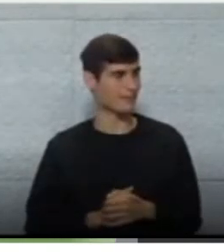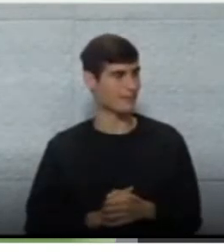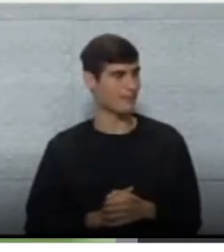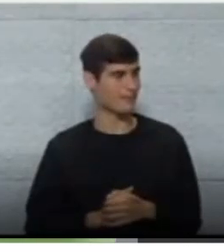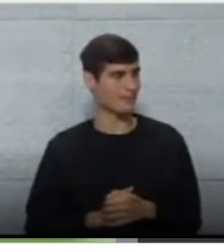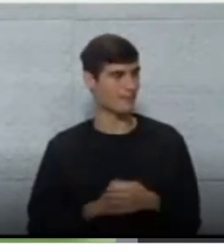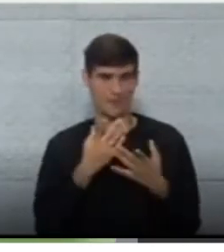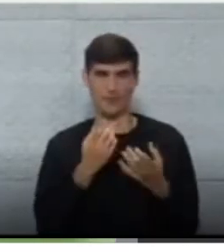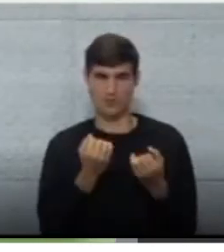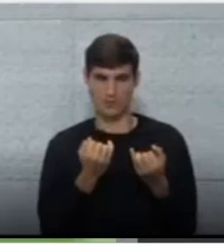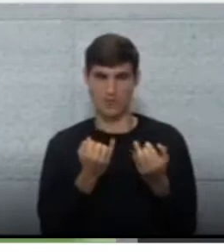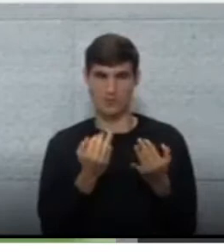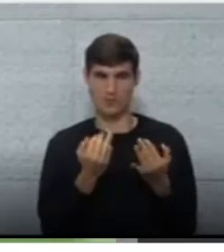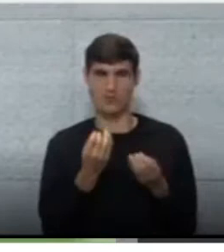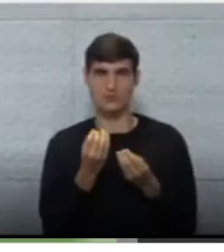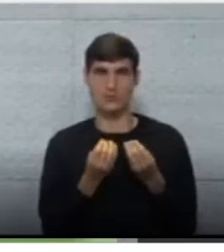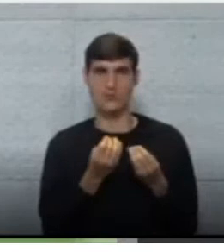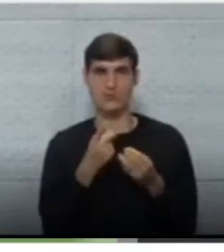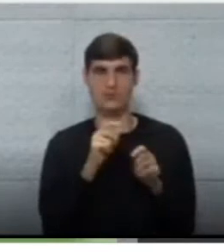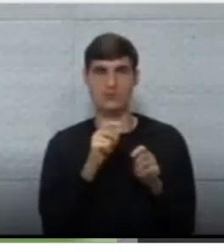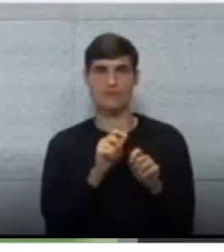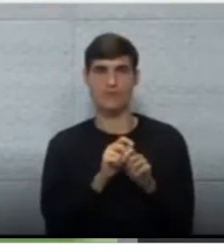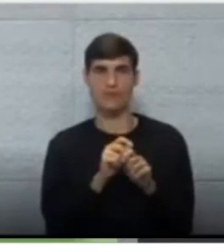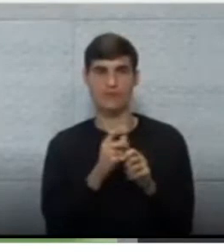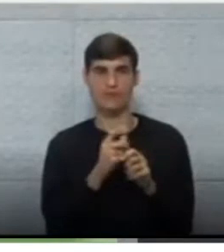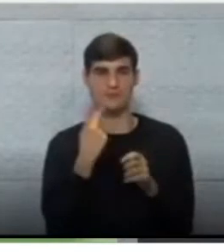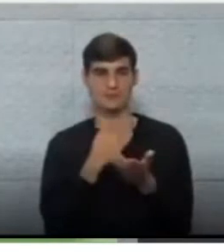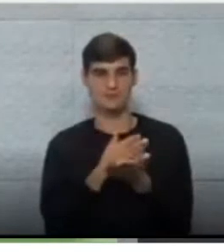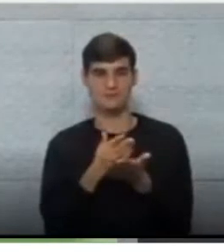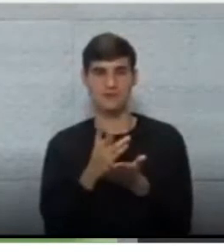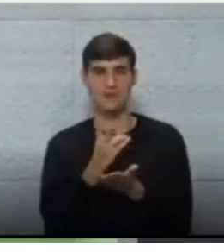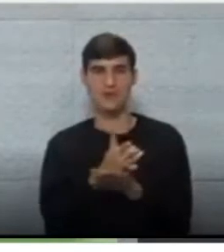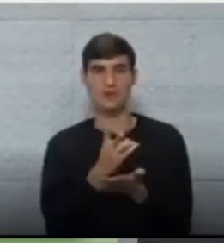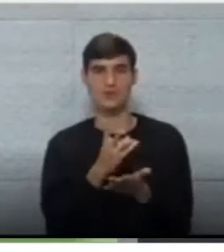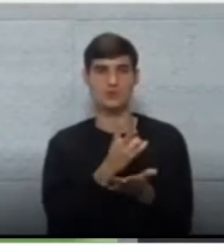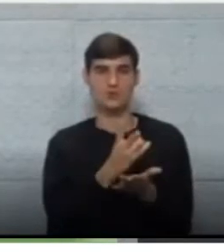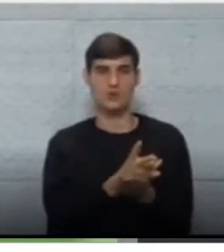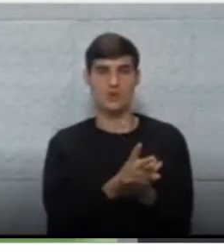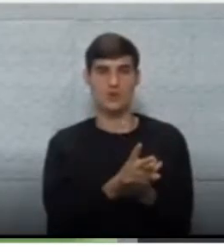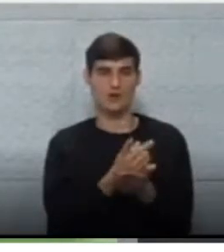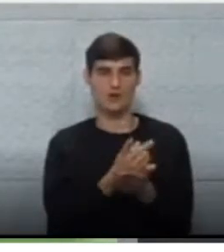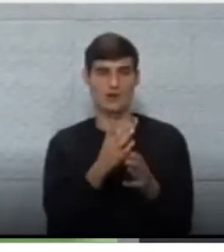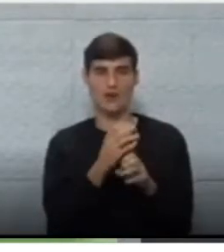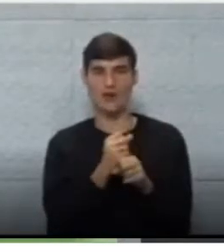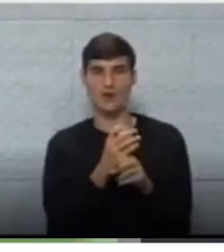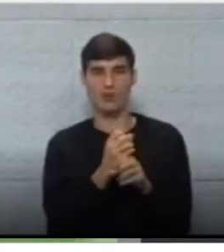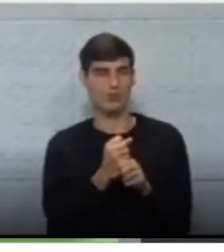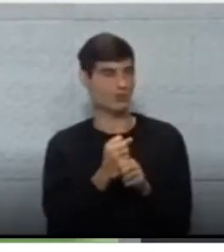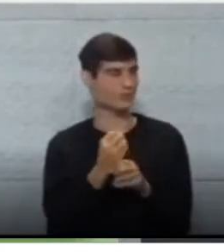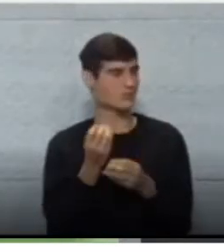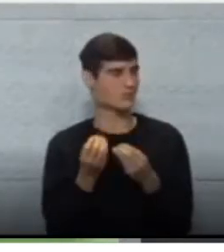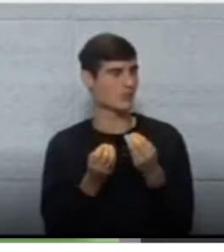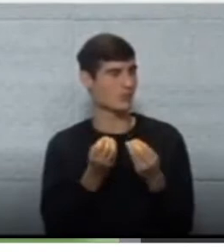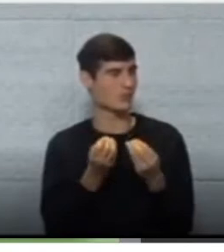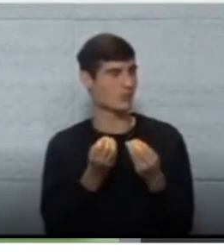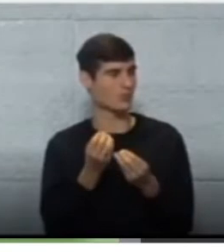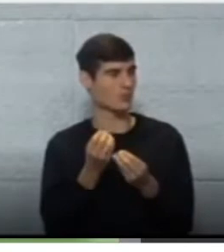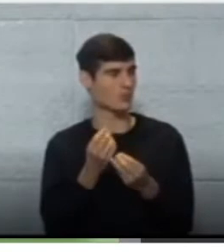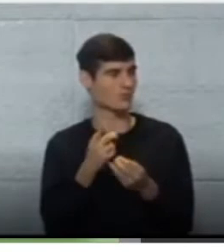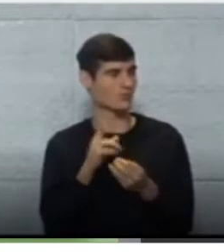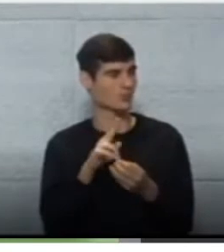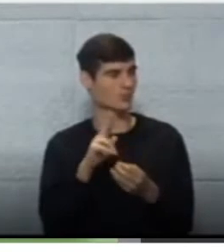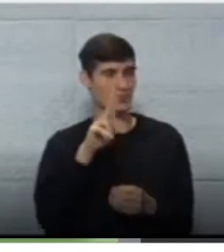essa contagem, como é que nós fazemos, como é que nós procedemos o cálculo